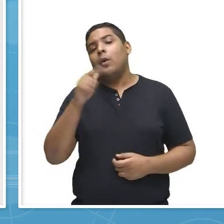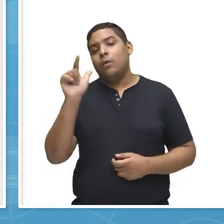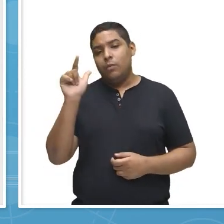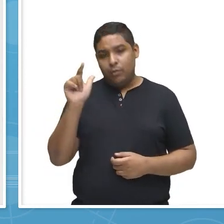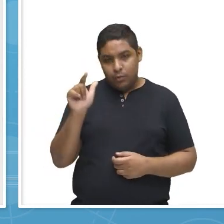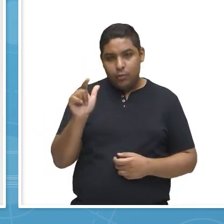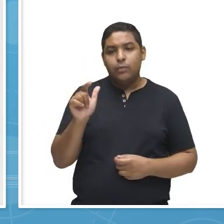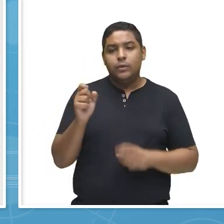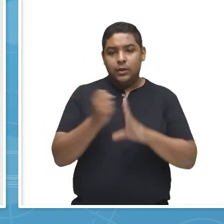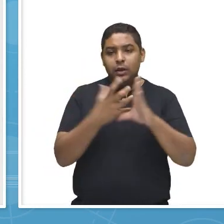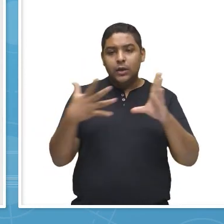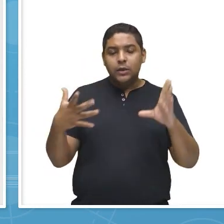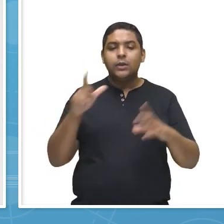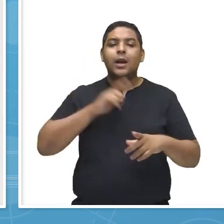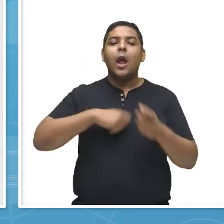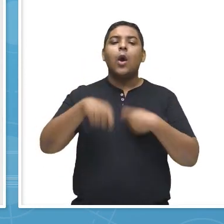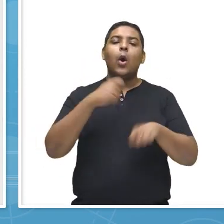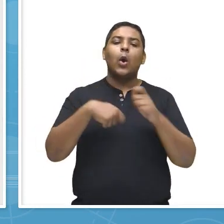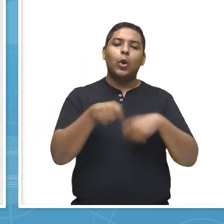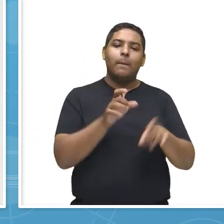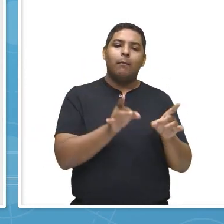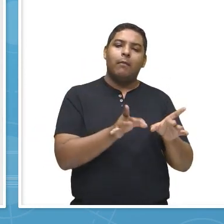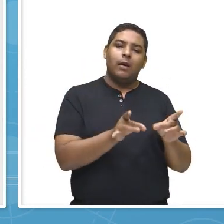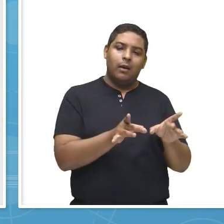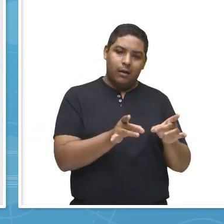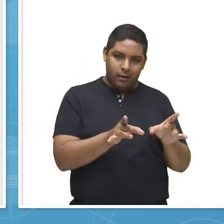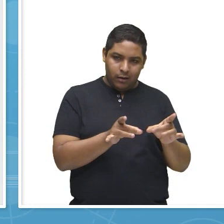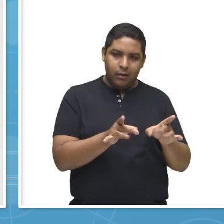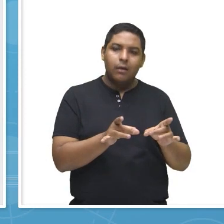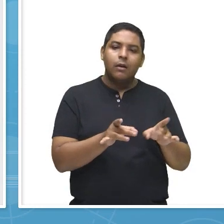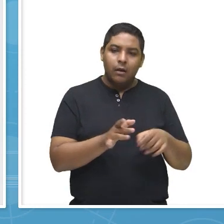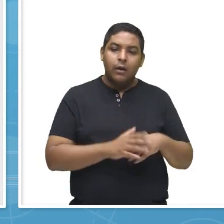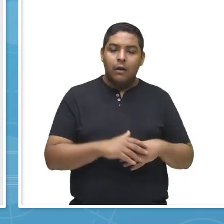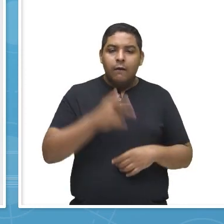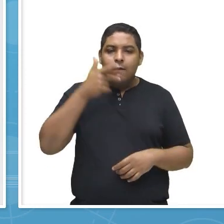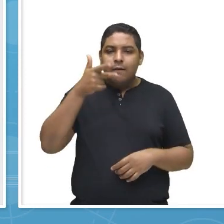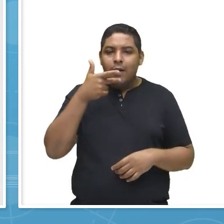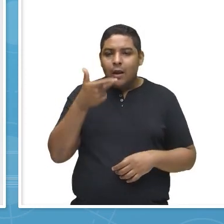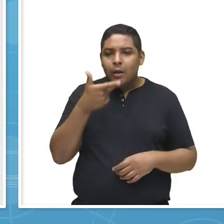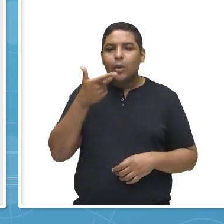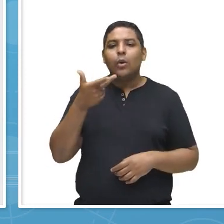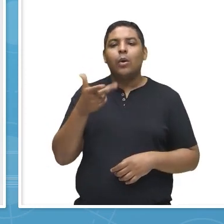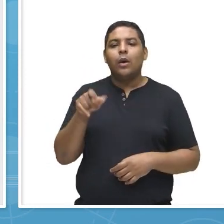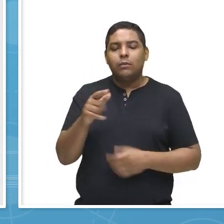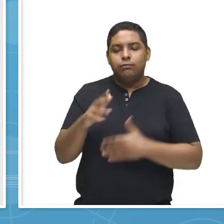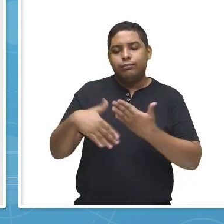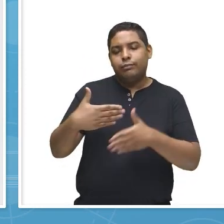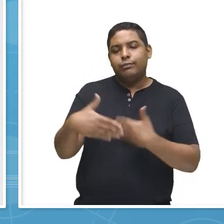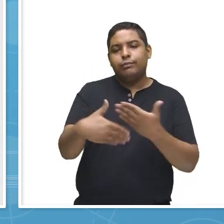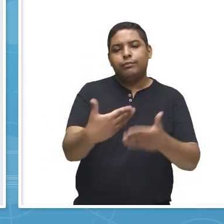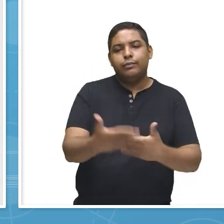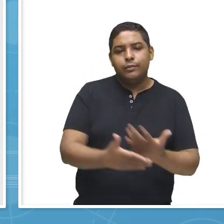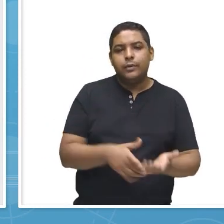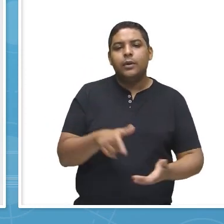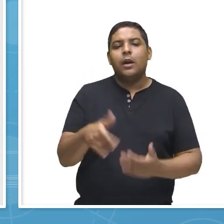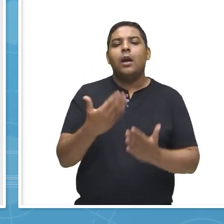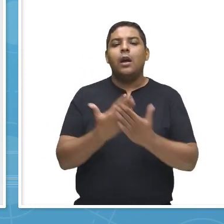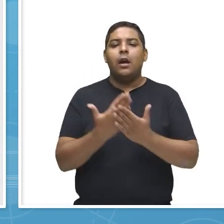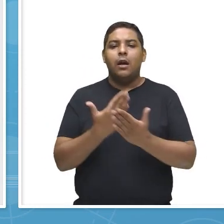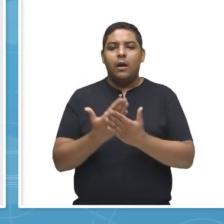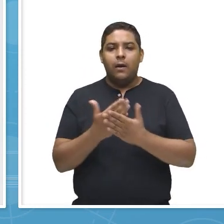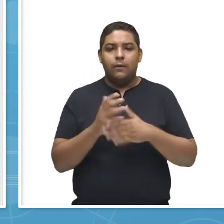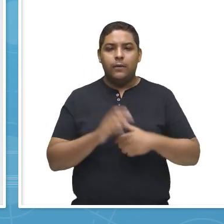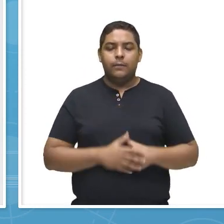a economia de mercado, que eu também falei aí no decorrer da aula, que é a livre iniciativa do